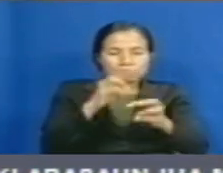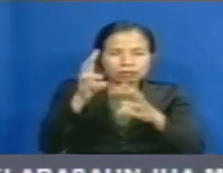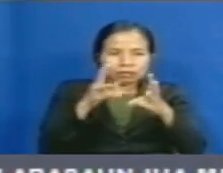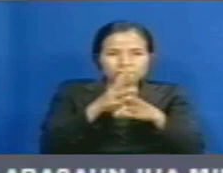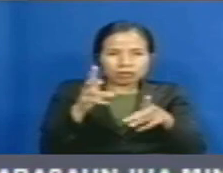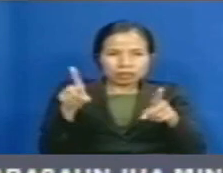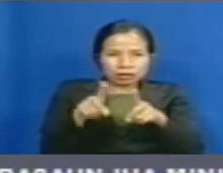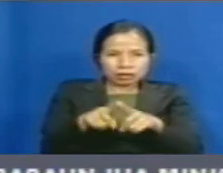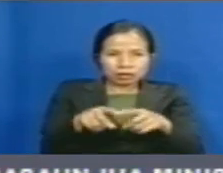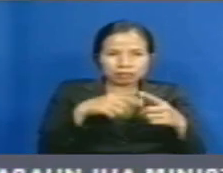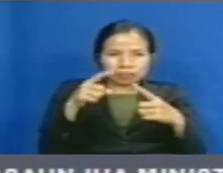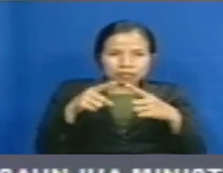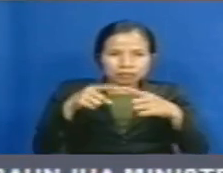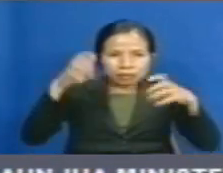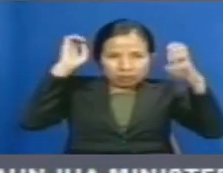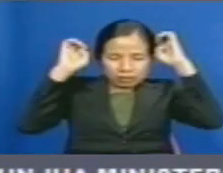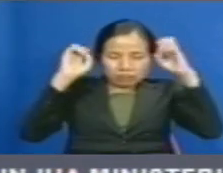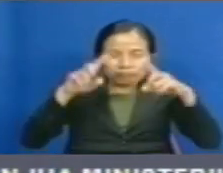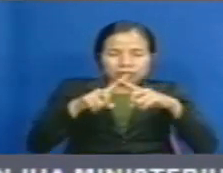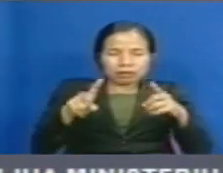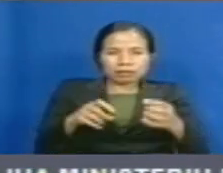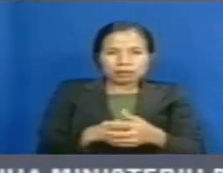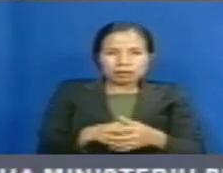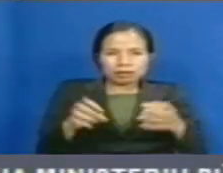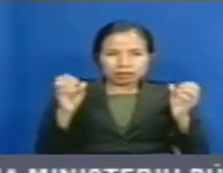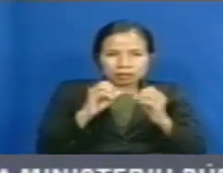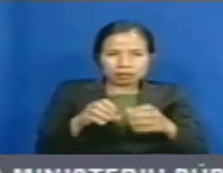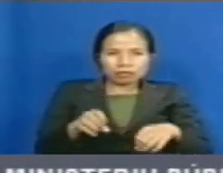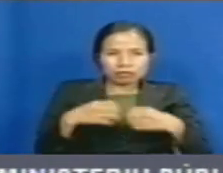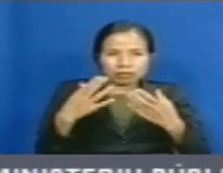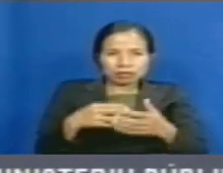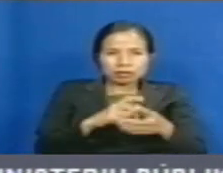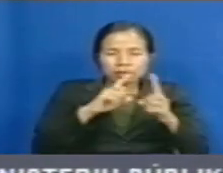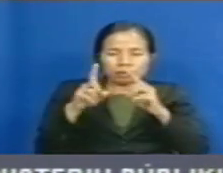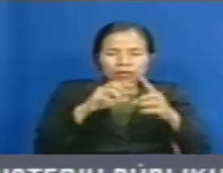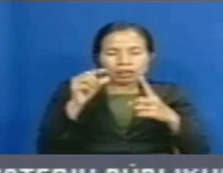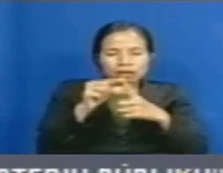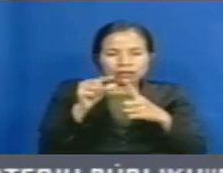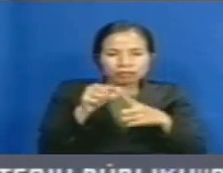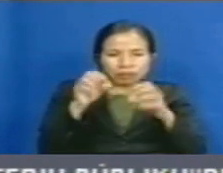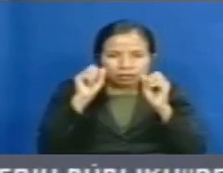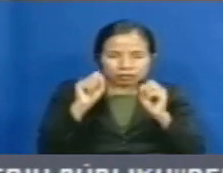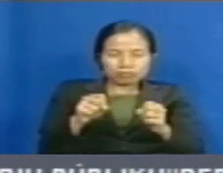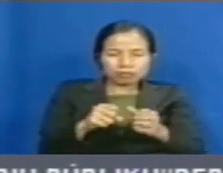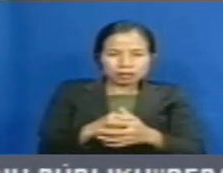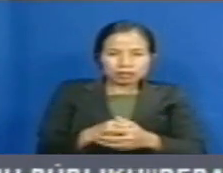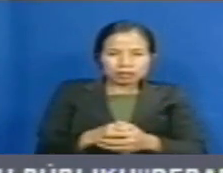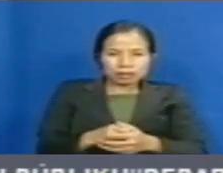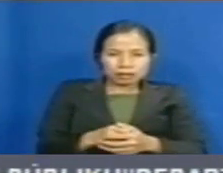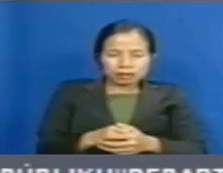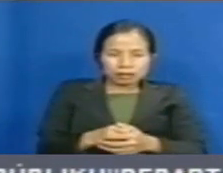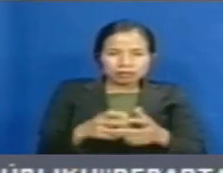parte central, né, para a educação, be hafal lay hede on se ter interpreta li fonda ne at belde kada kita ma sa